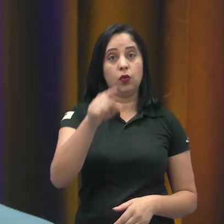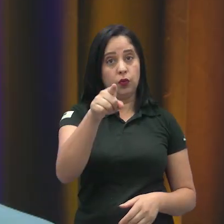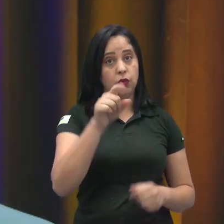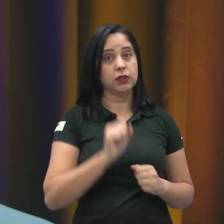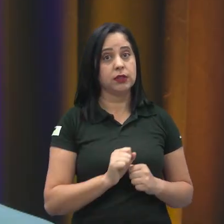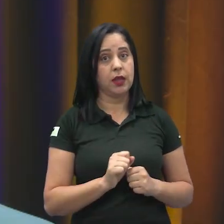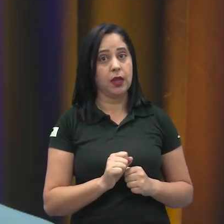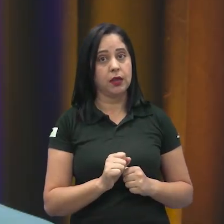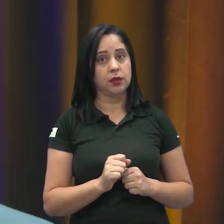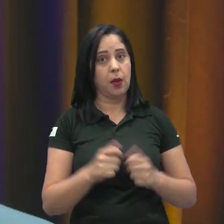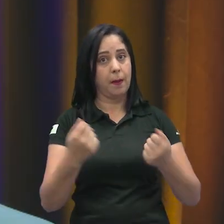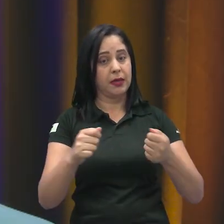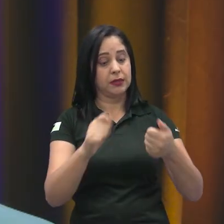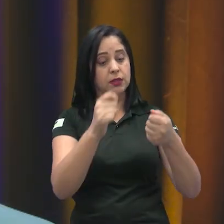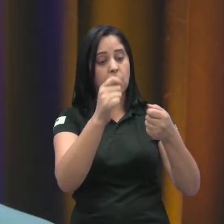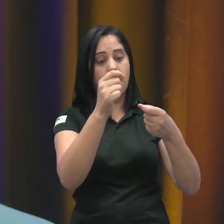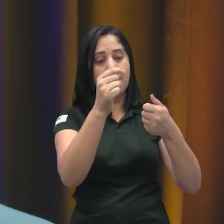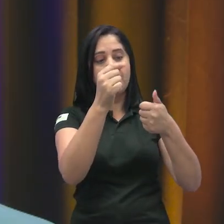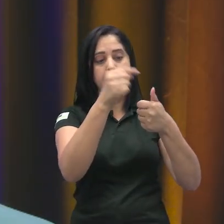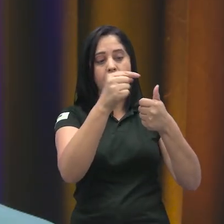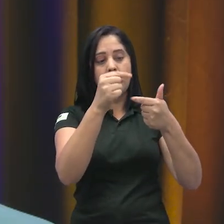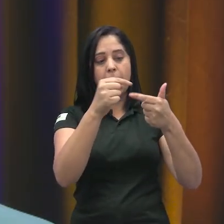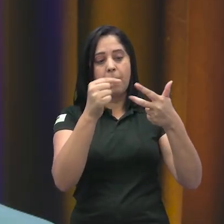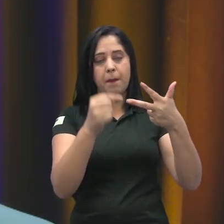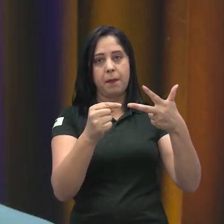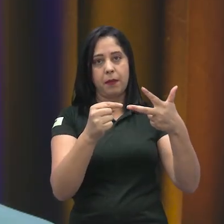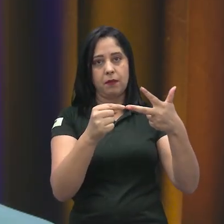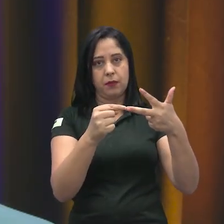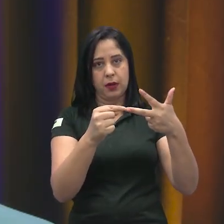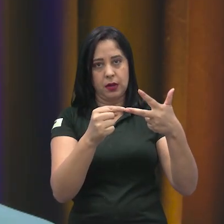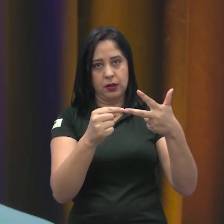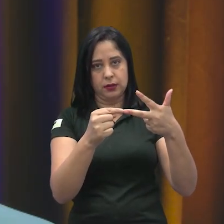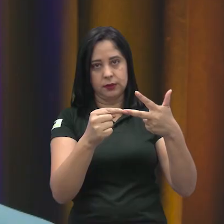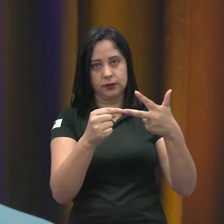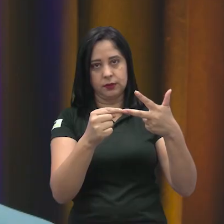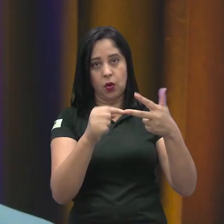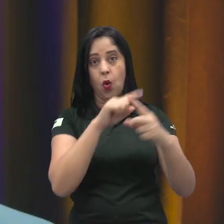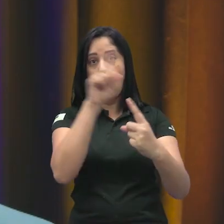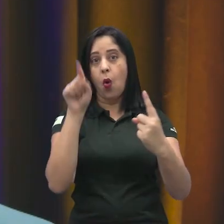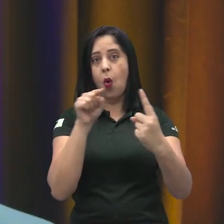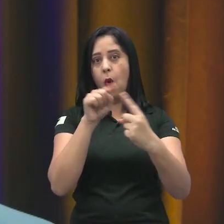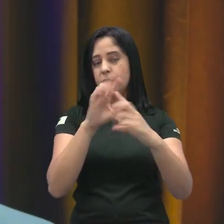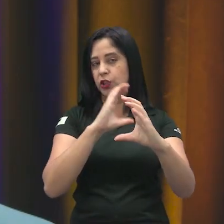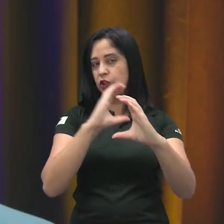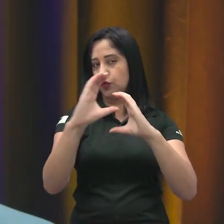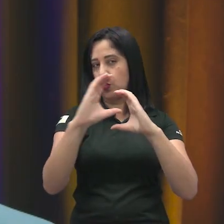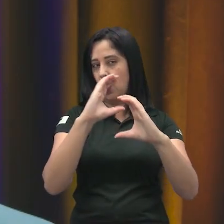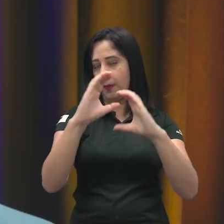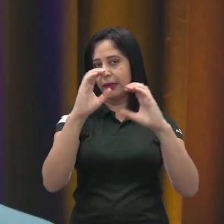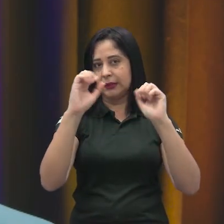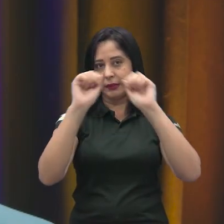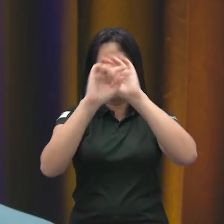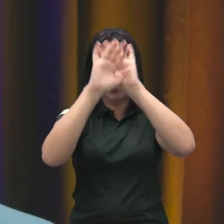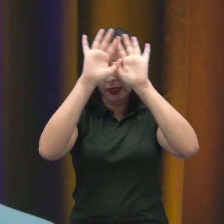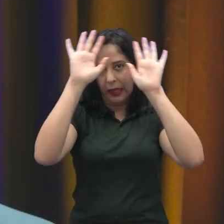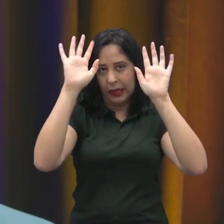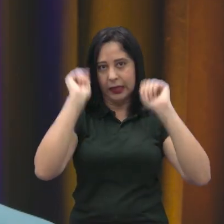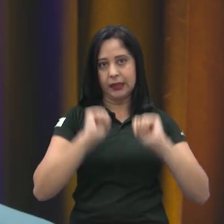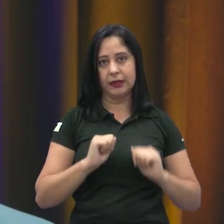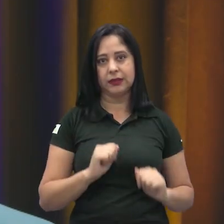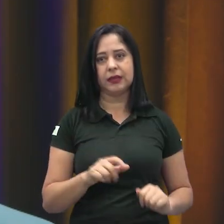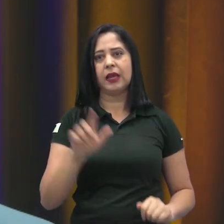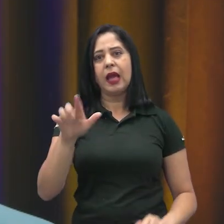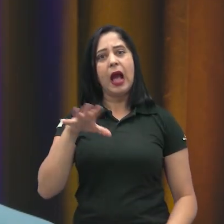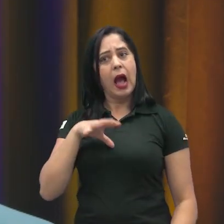vocês colocar essas 3 situações aí para trazer mais clareza para o próximo passo. E a coragem que